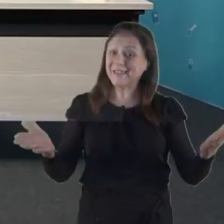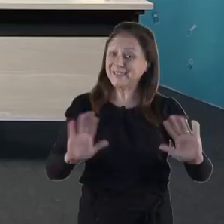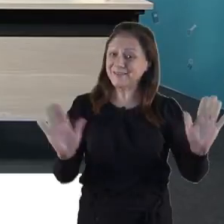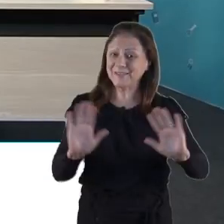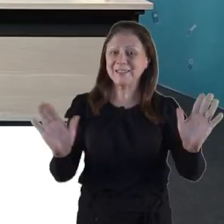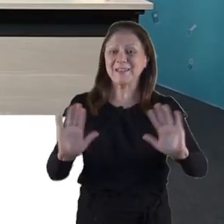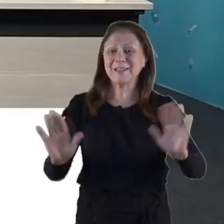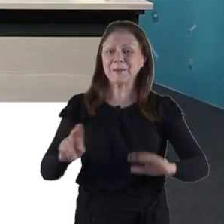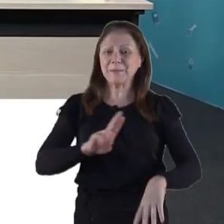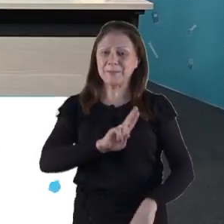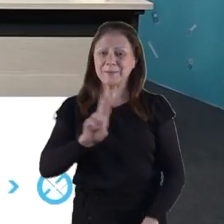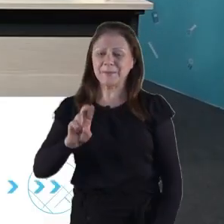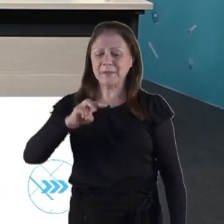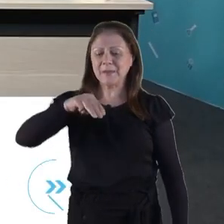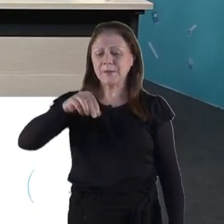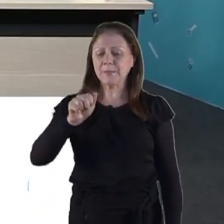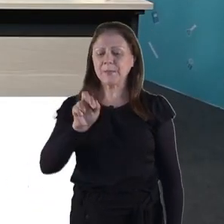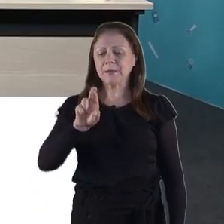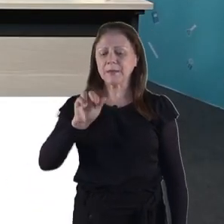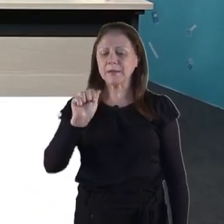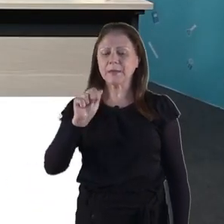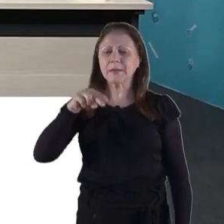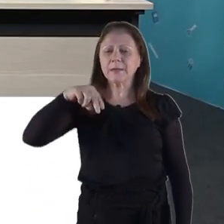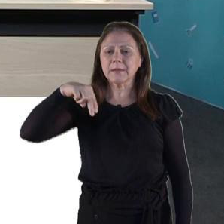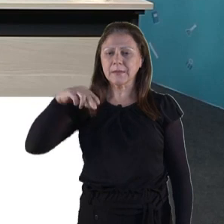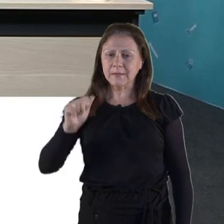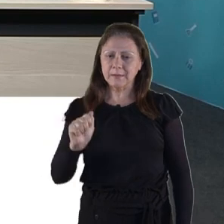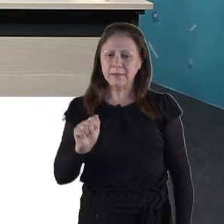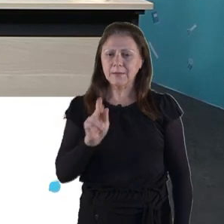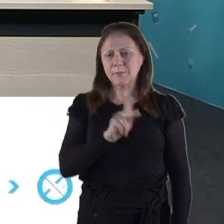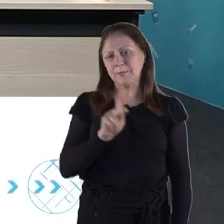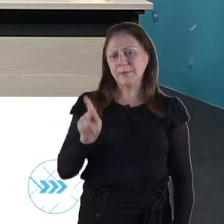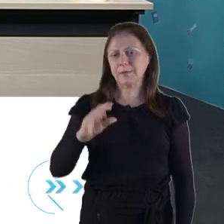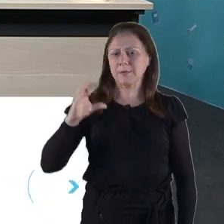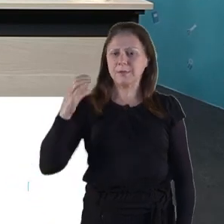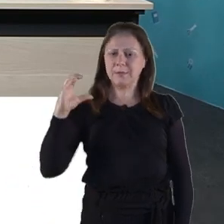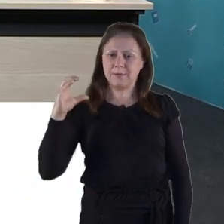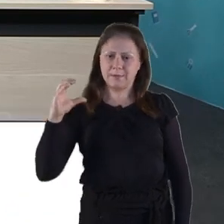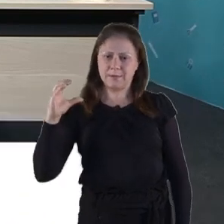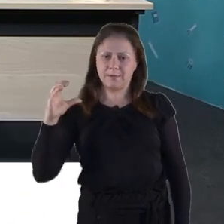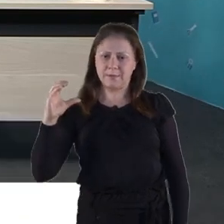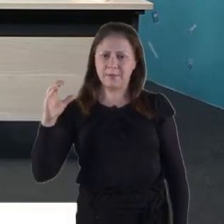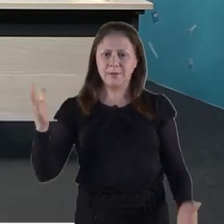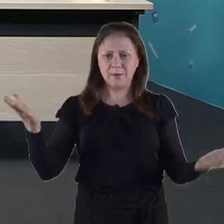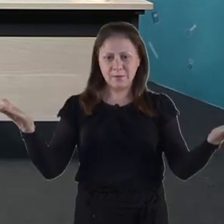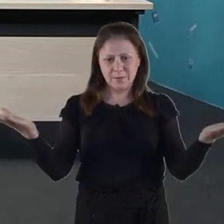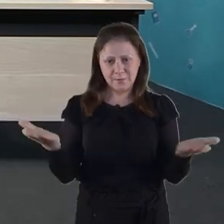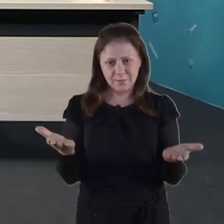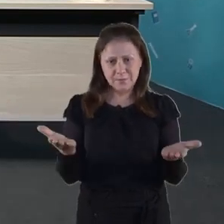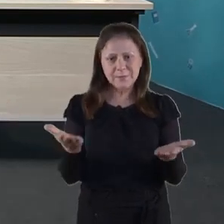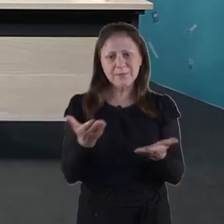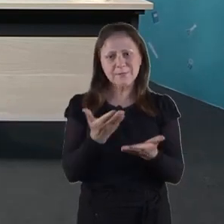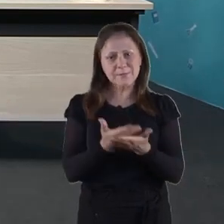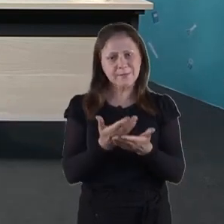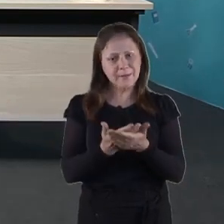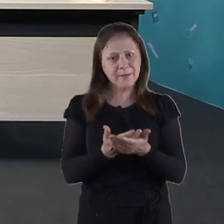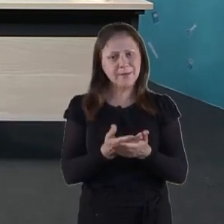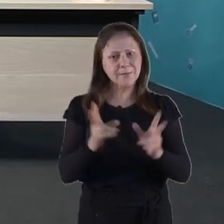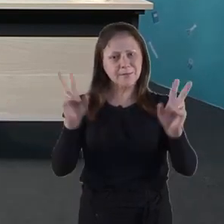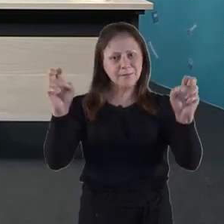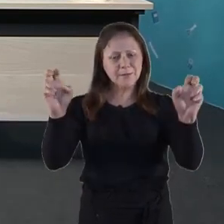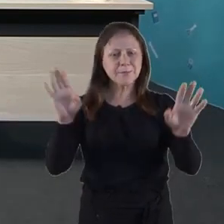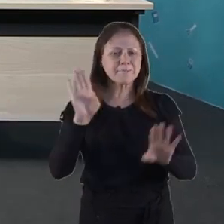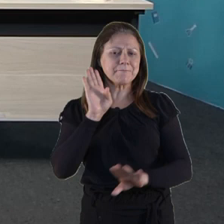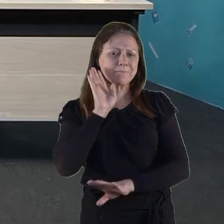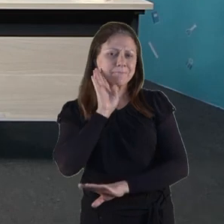pessoal, tudo bem? Meu nome é Mariana e eu sou professora de Ciências. Hoje nós vamos falar de um tema muito legal,